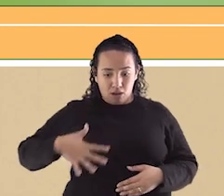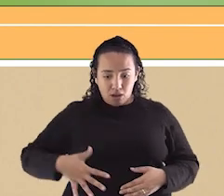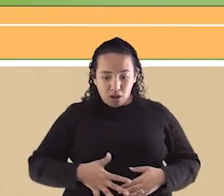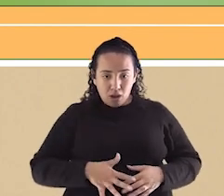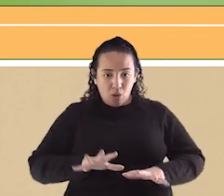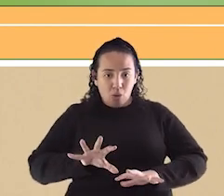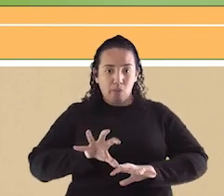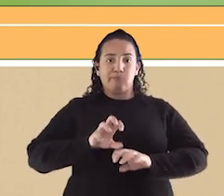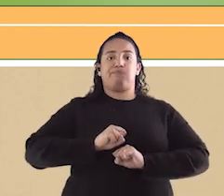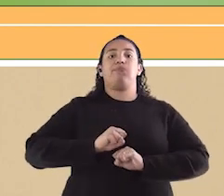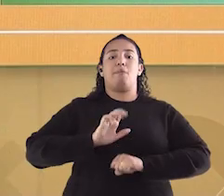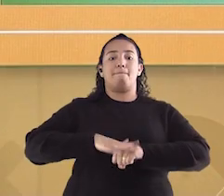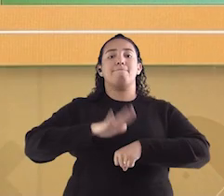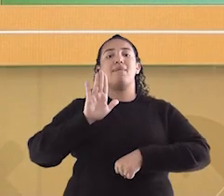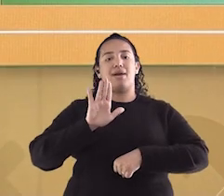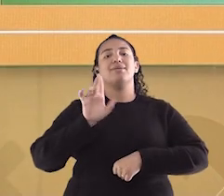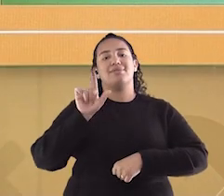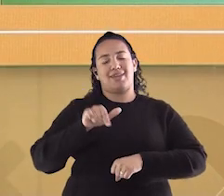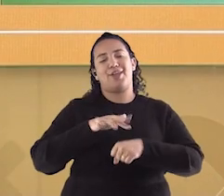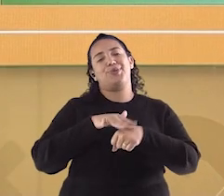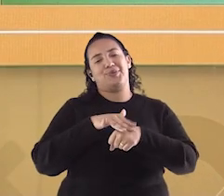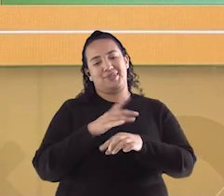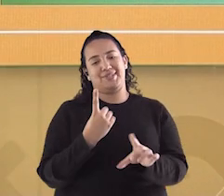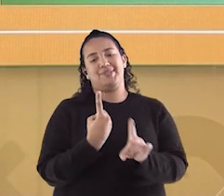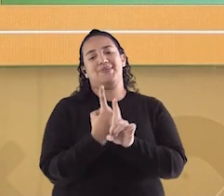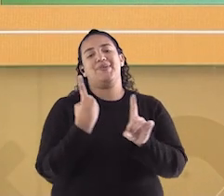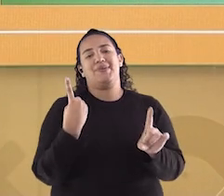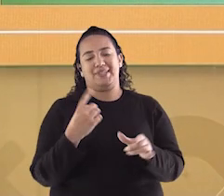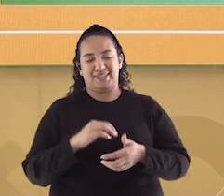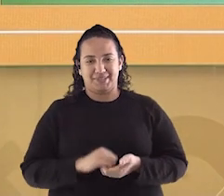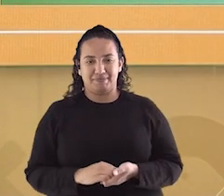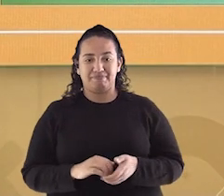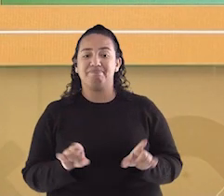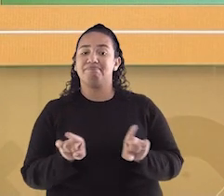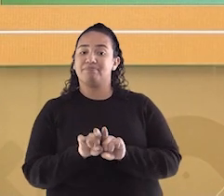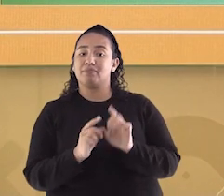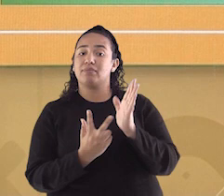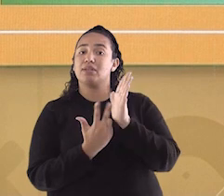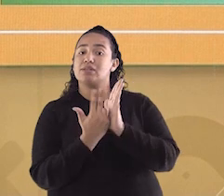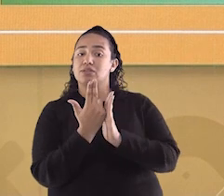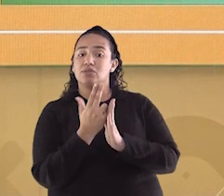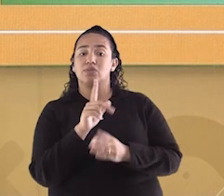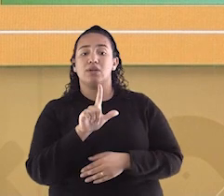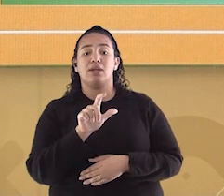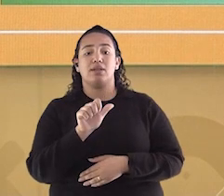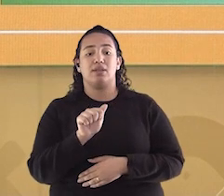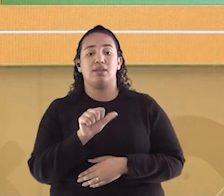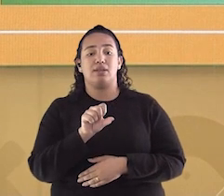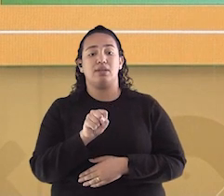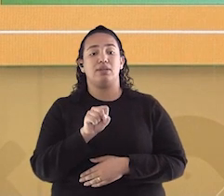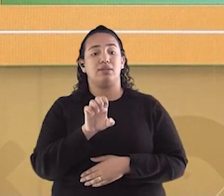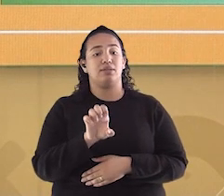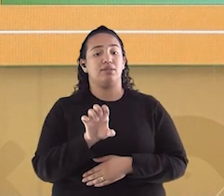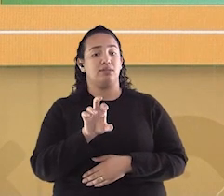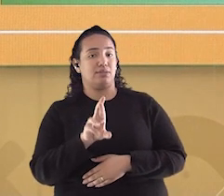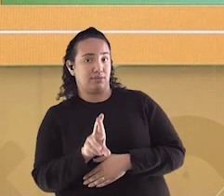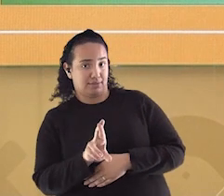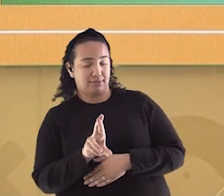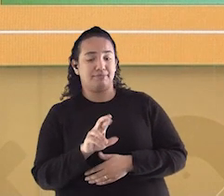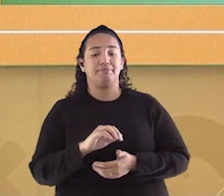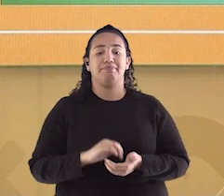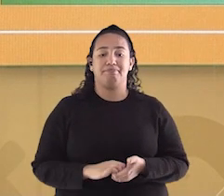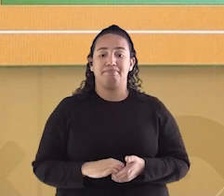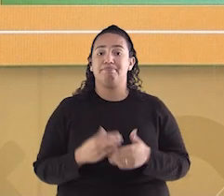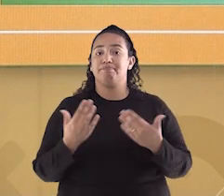é onde se localiza uma enfermidade. A cirurgia a laser também mostra que essa área evoluiu demais. Um dos seus usos